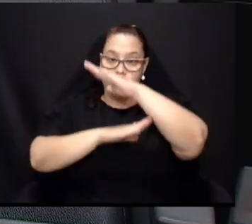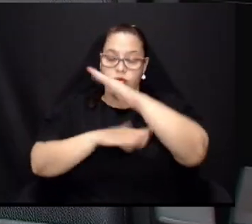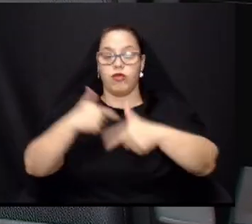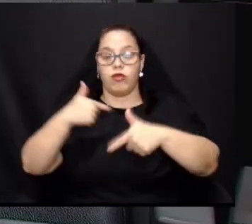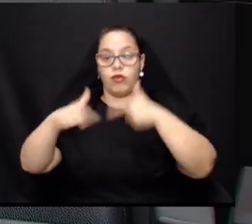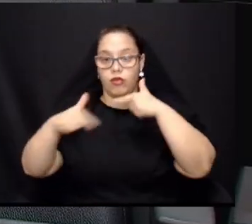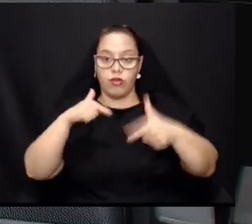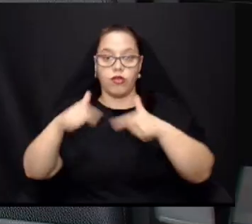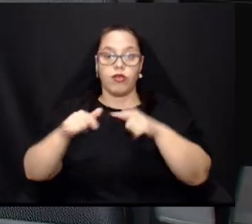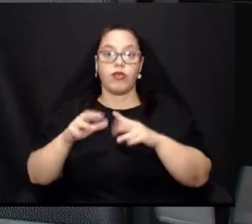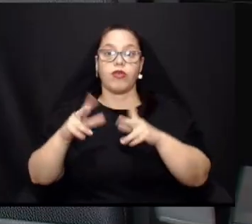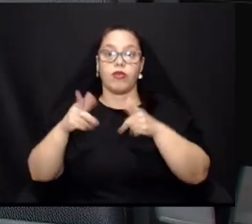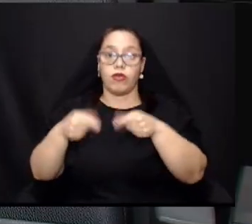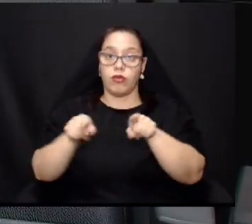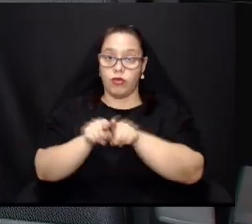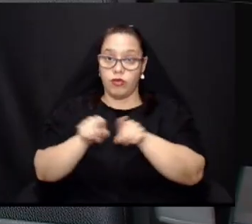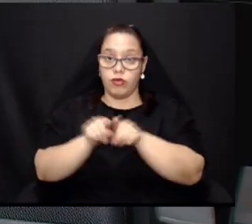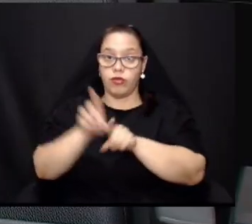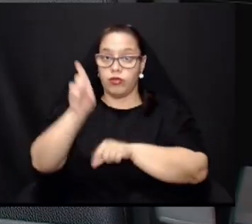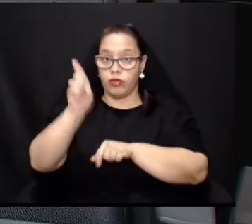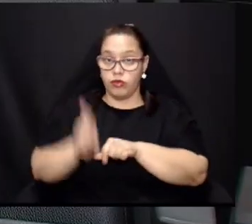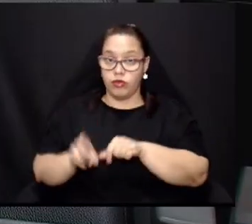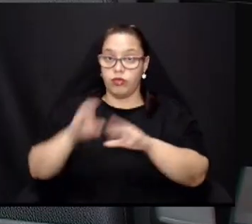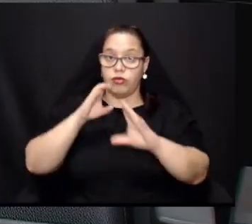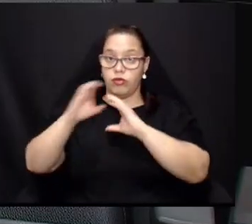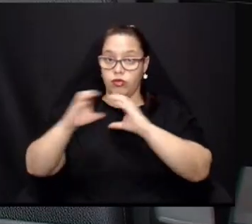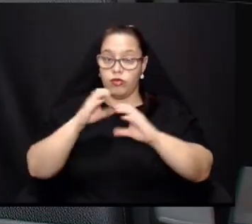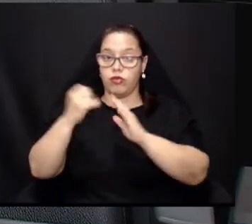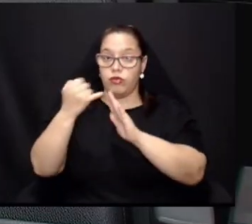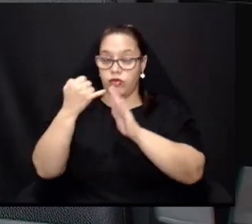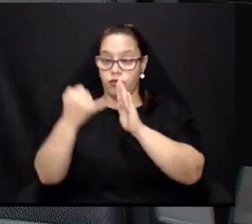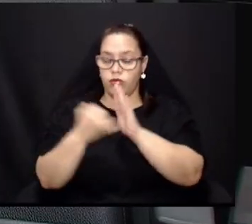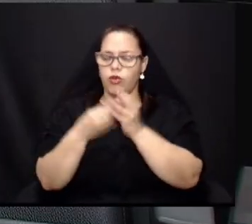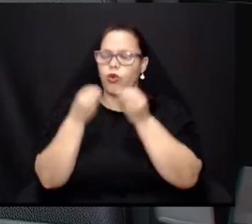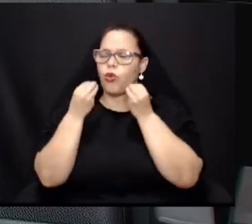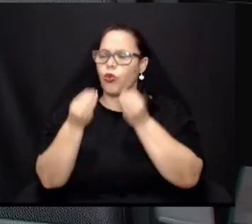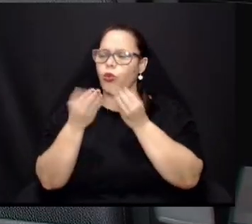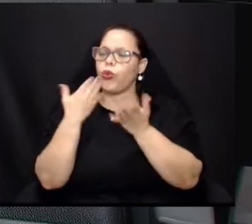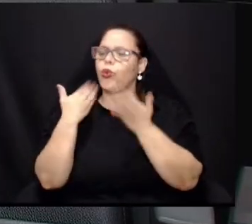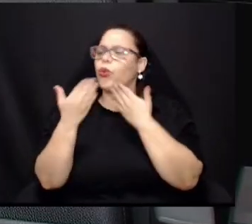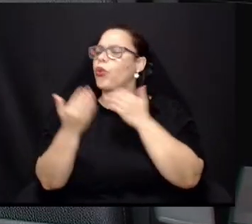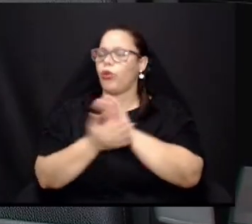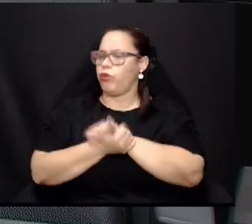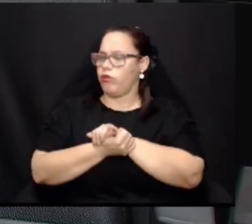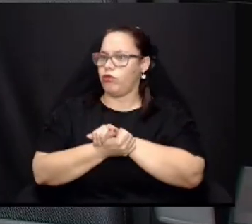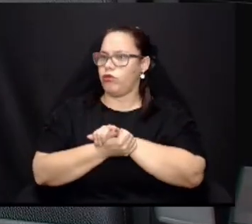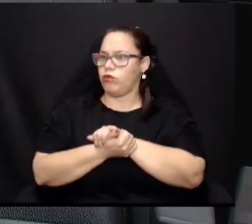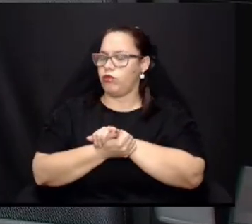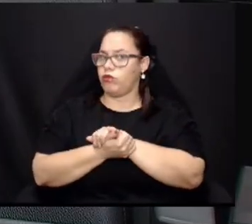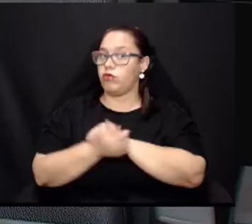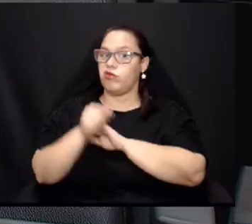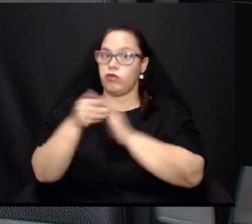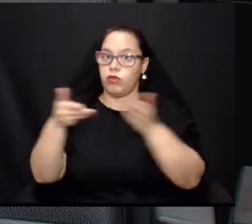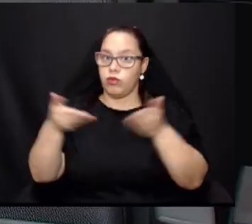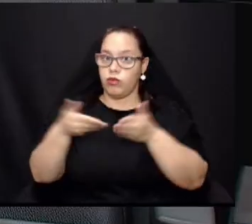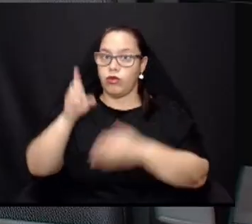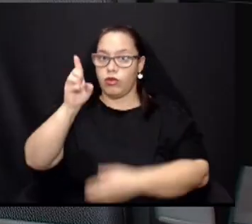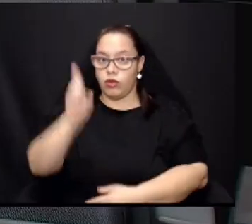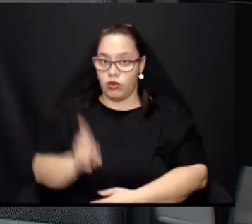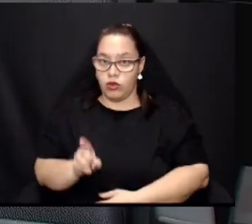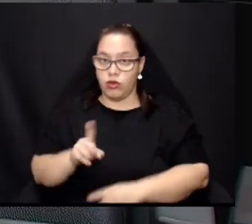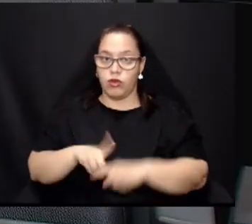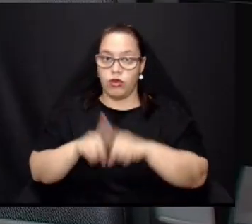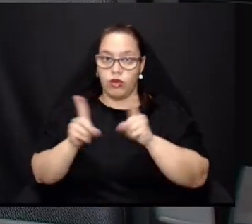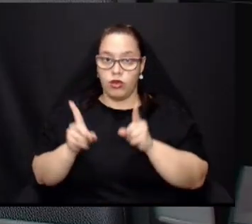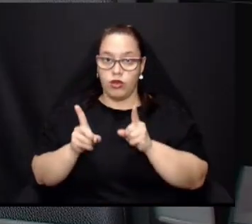também a Diretoria de Comunicação Institucional. Conta um pouco para a gente, você hoje é o atual diretor, mas a sua